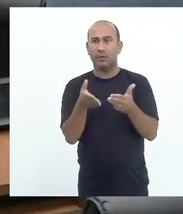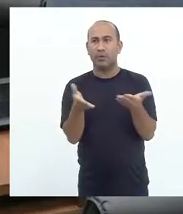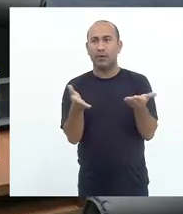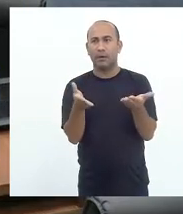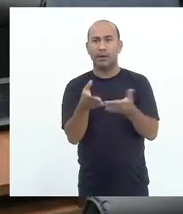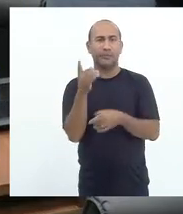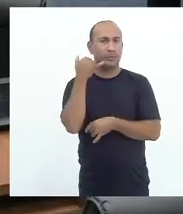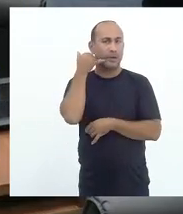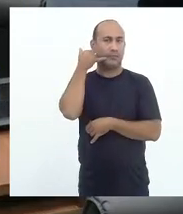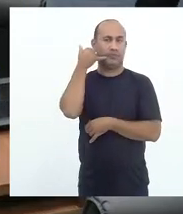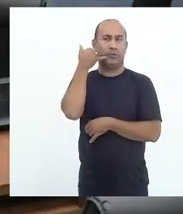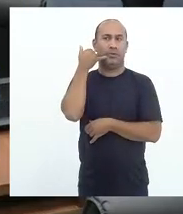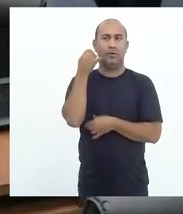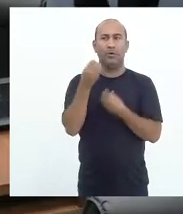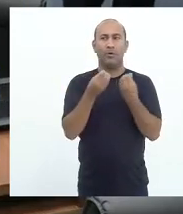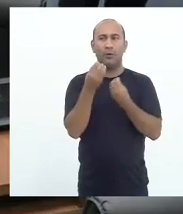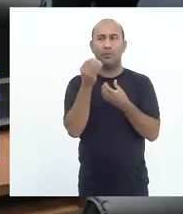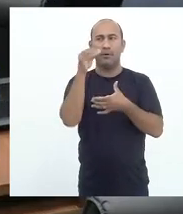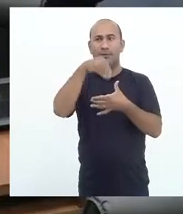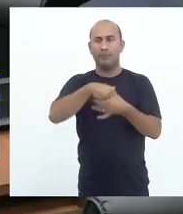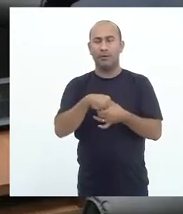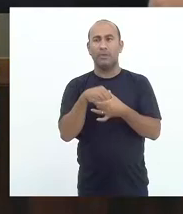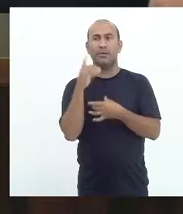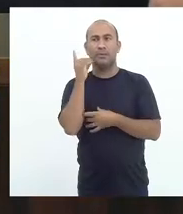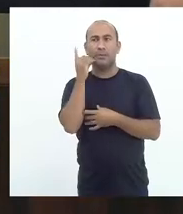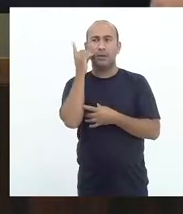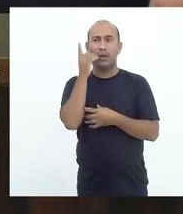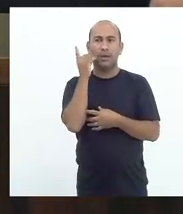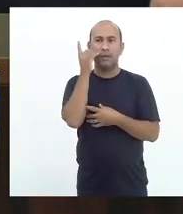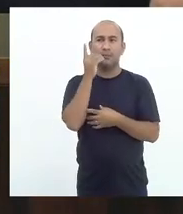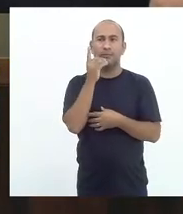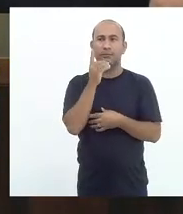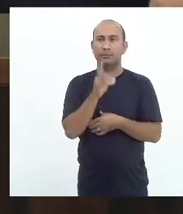telefone. Como vota, deputado Rosenberg Reis?